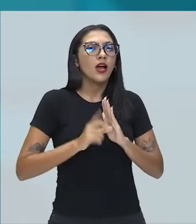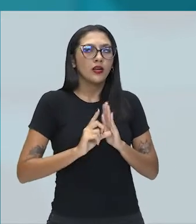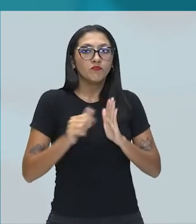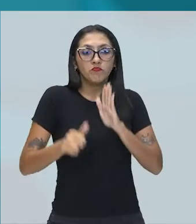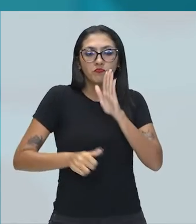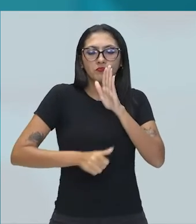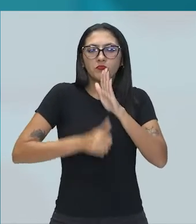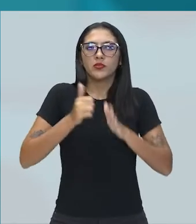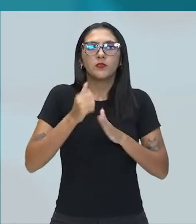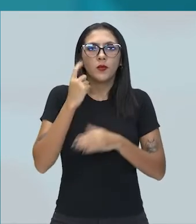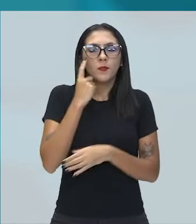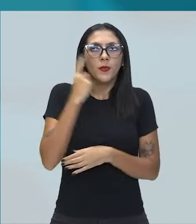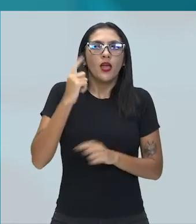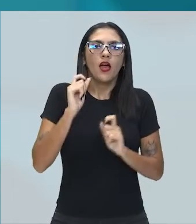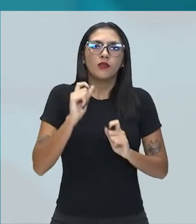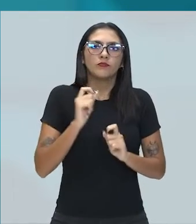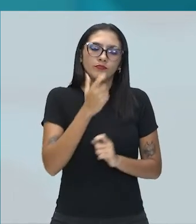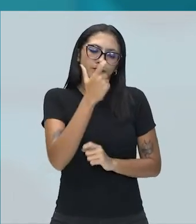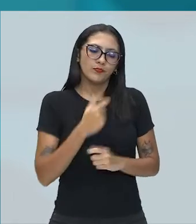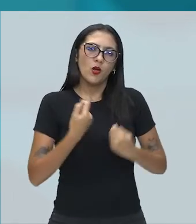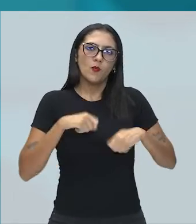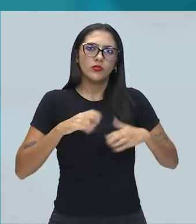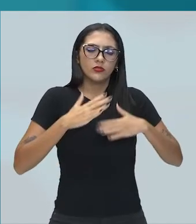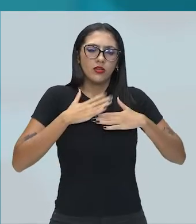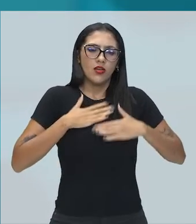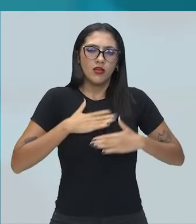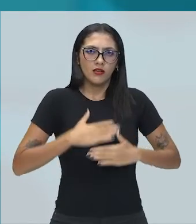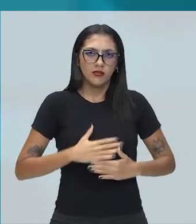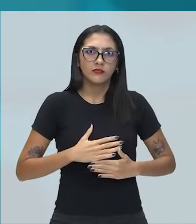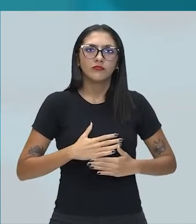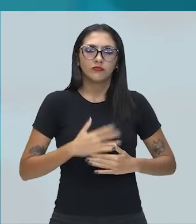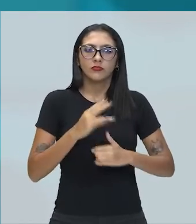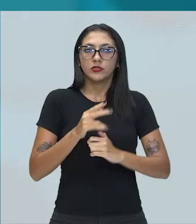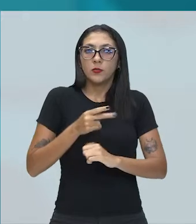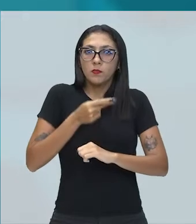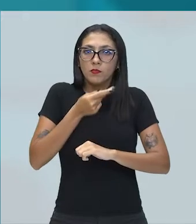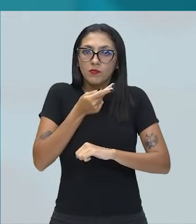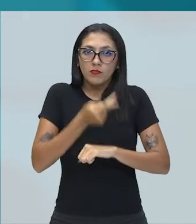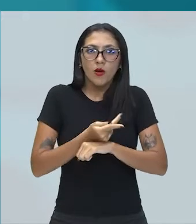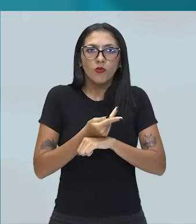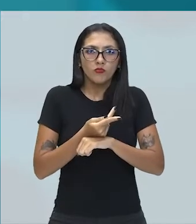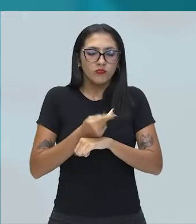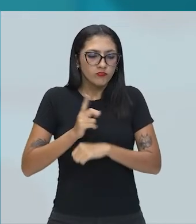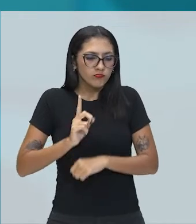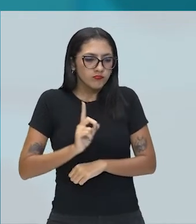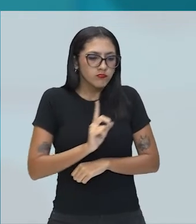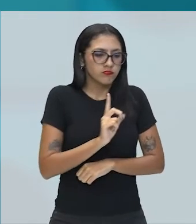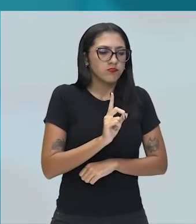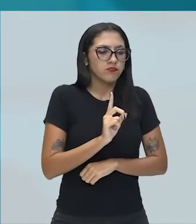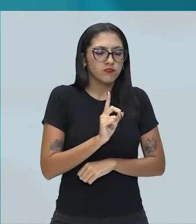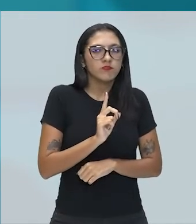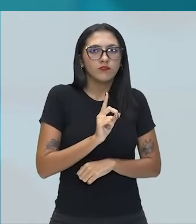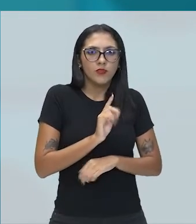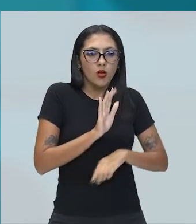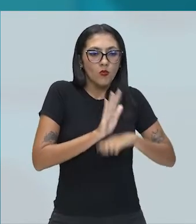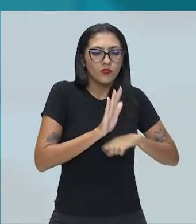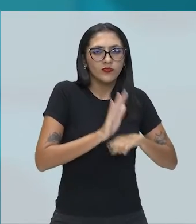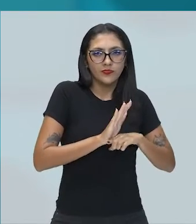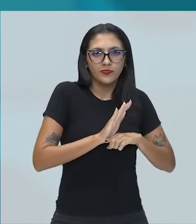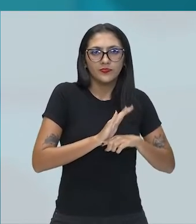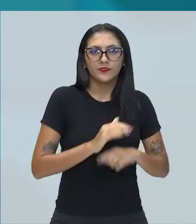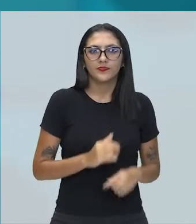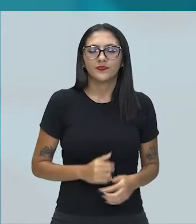tudo, manter a calma, para então você se aproximar dessa vítima e assim prestar os primeiros socorros a ela.